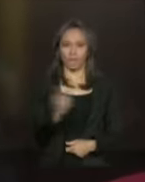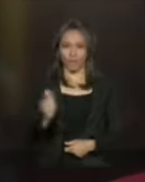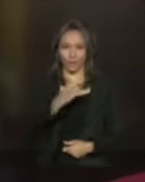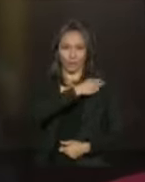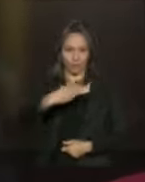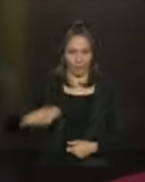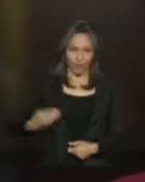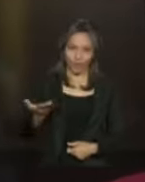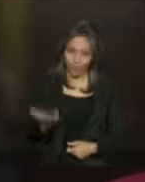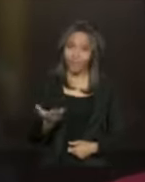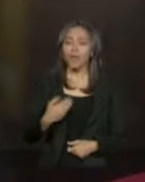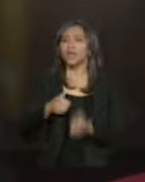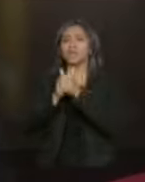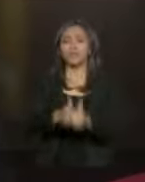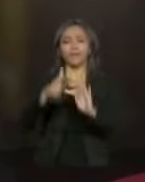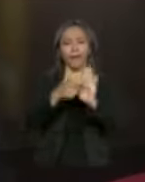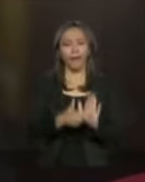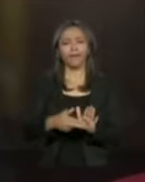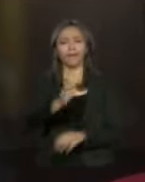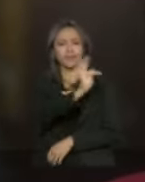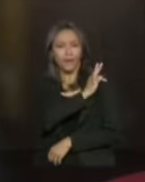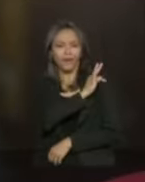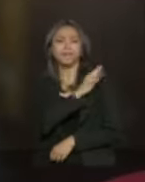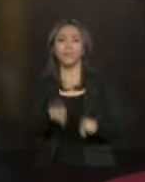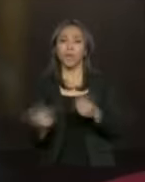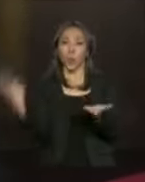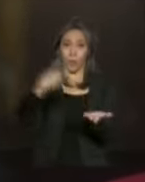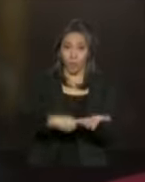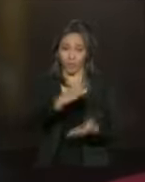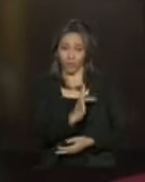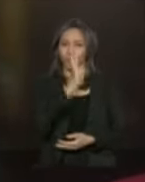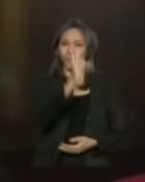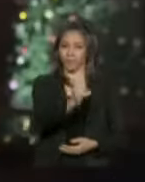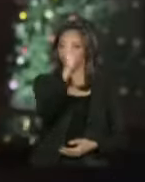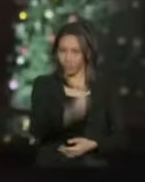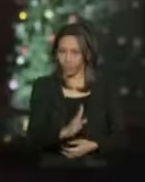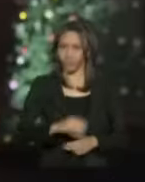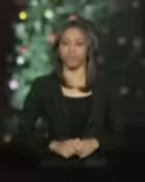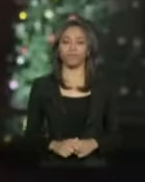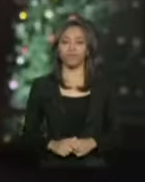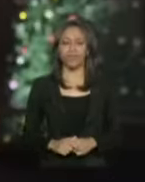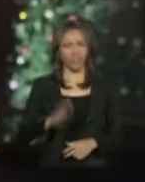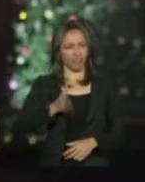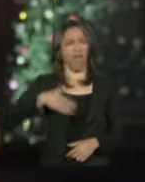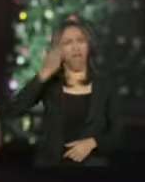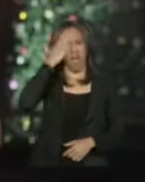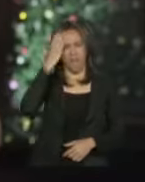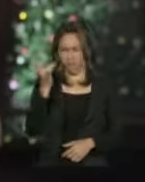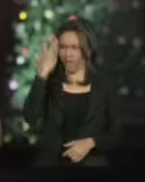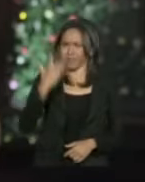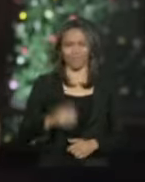ministros pelo critério técnico e compromissados com o futuro do brasil sabia que não seria